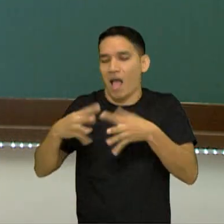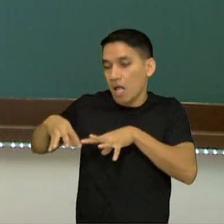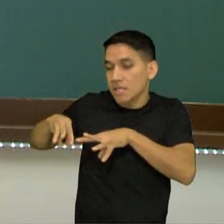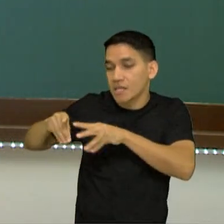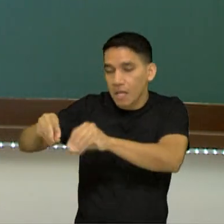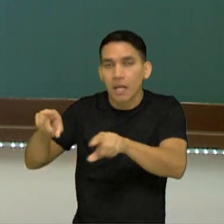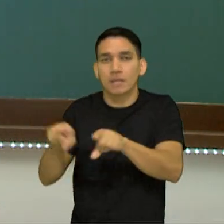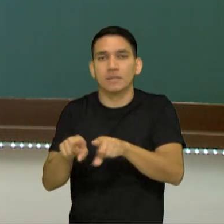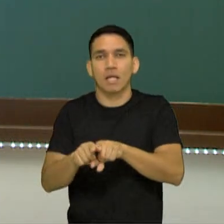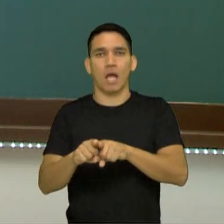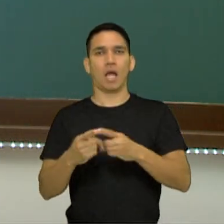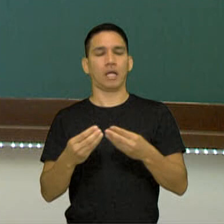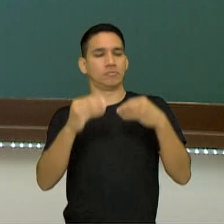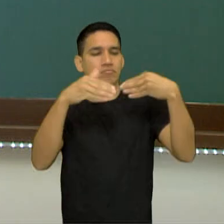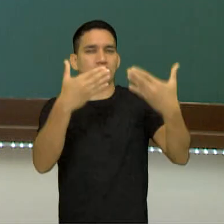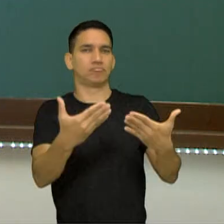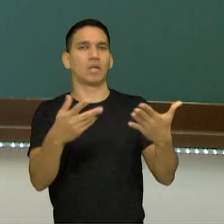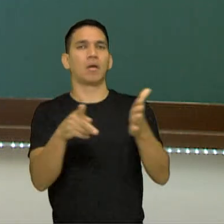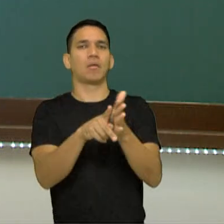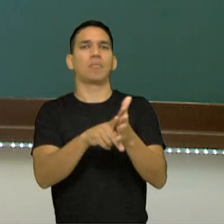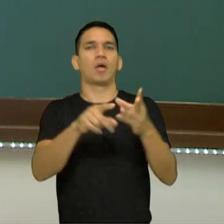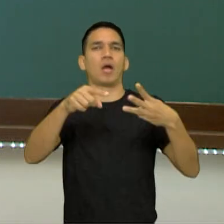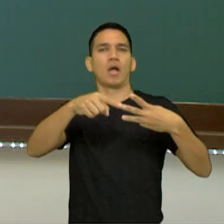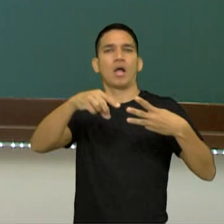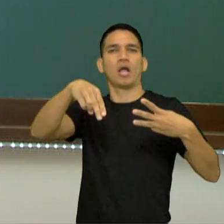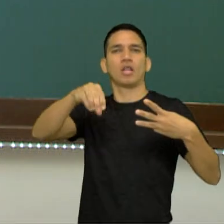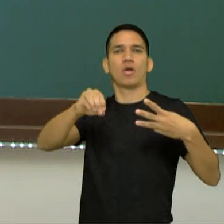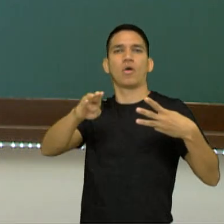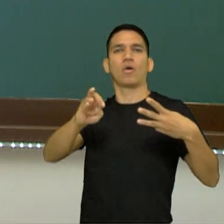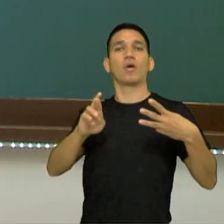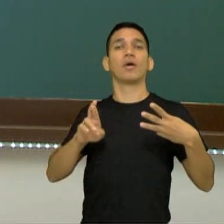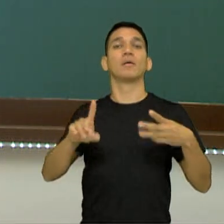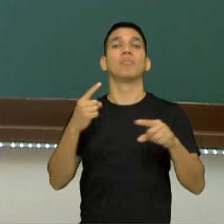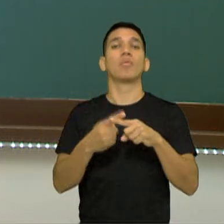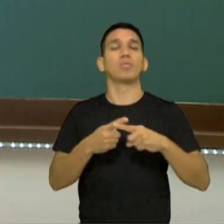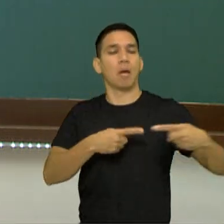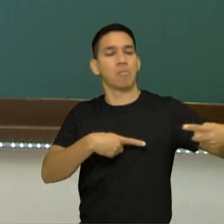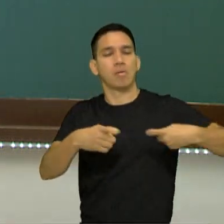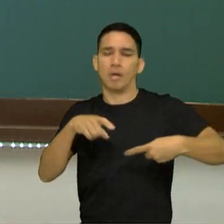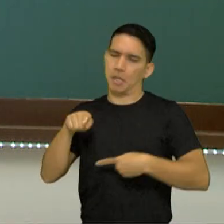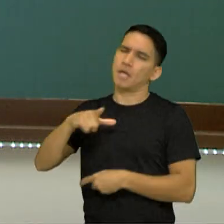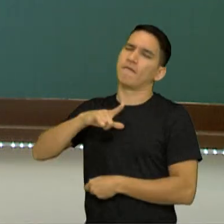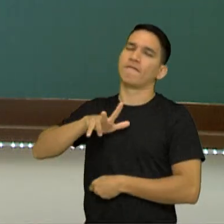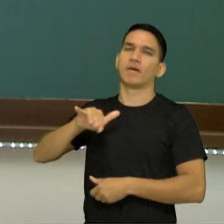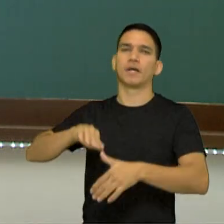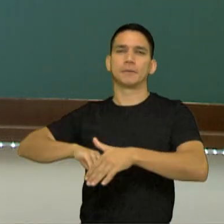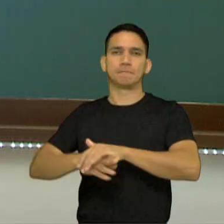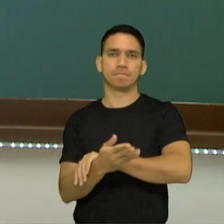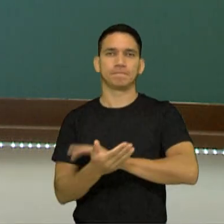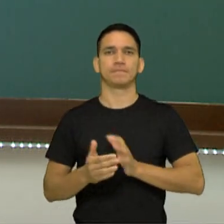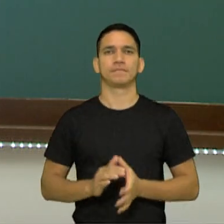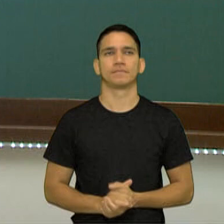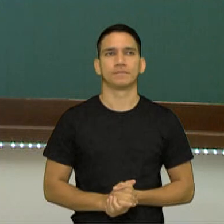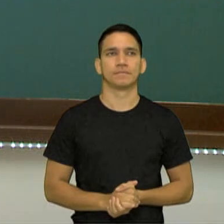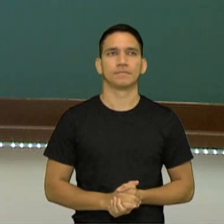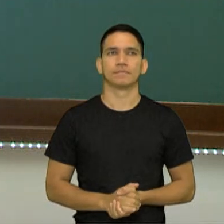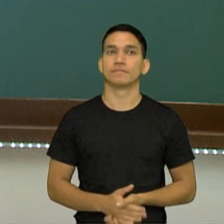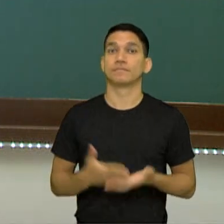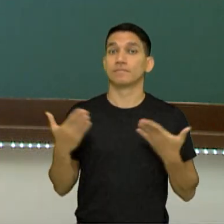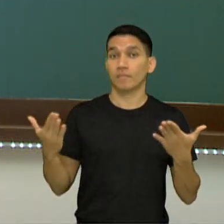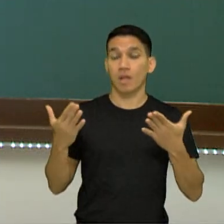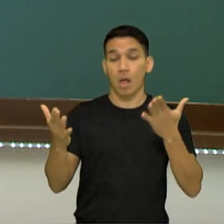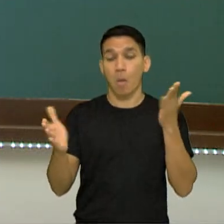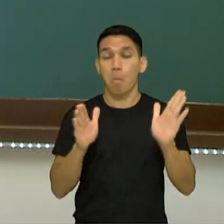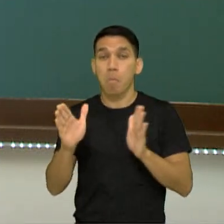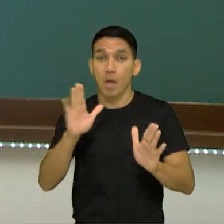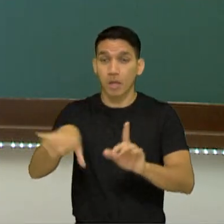e privilégios aos nobres, aos companheiros ali. Carlos Magno vai ter esse costume. Então, no reinado de